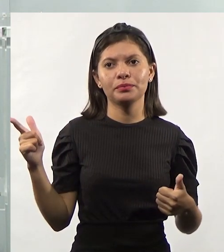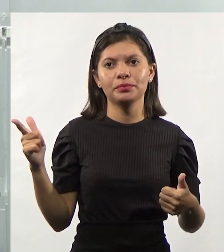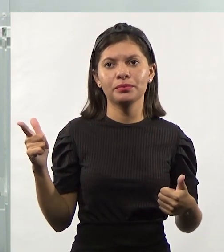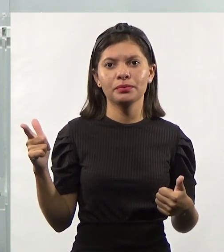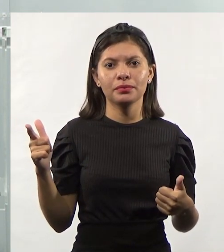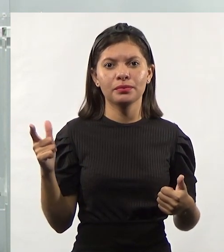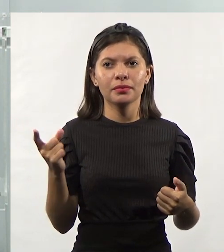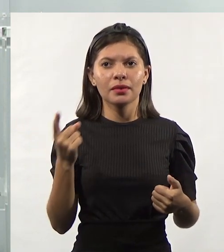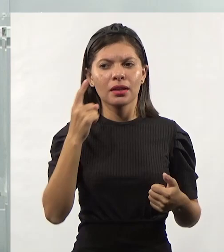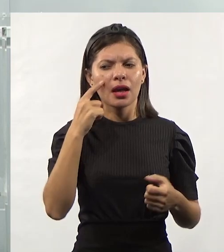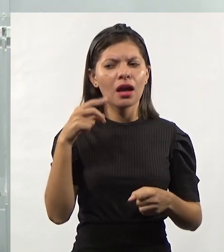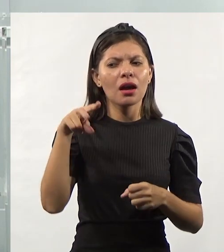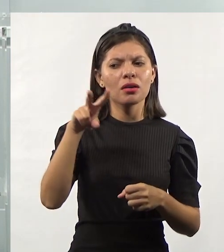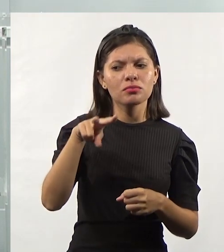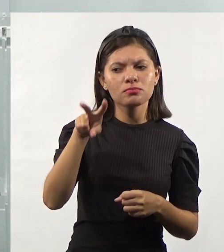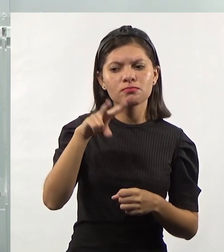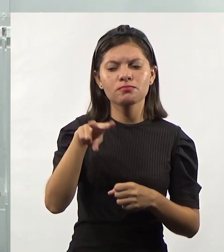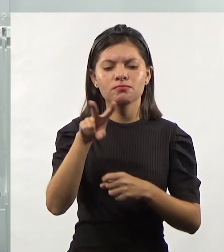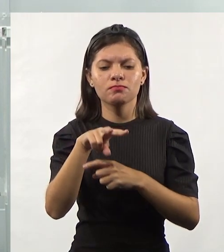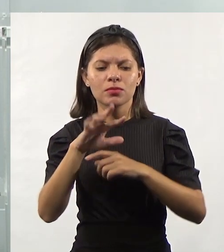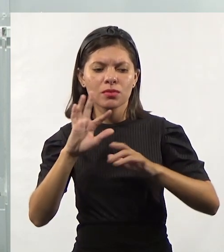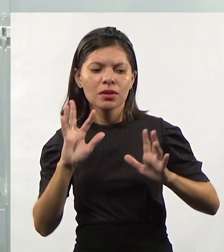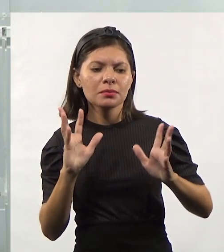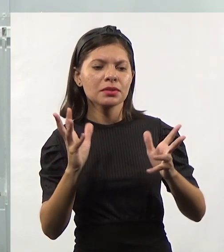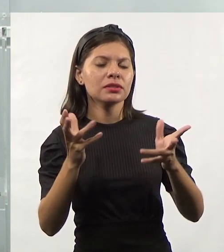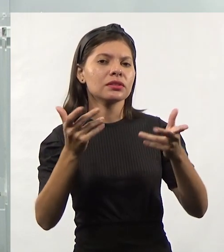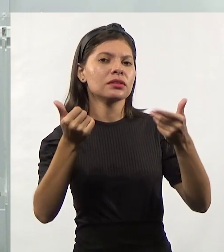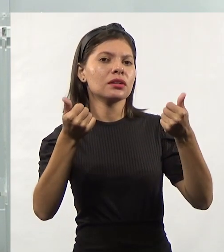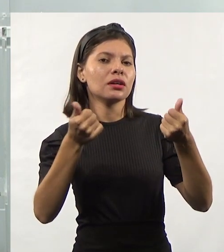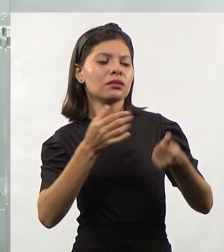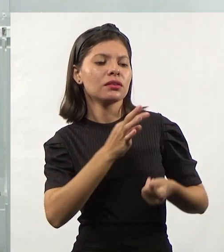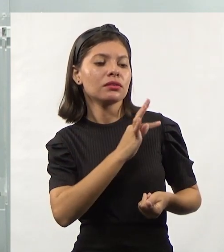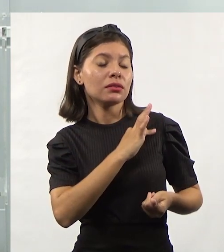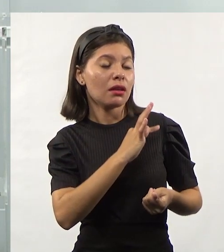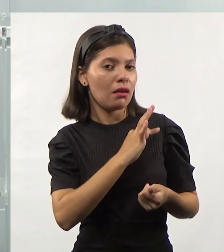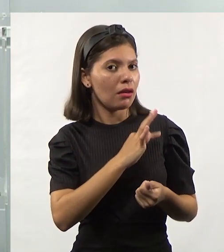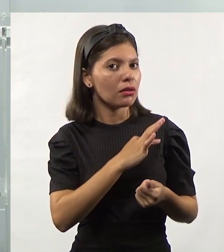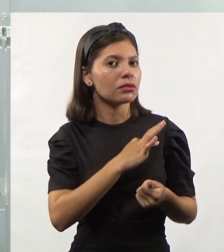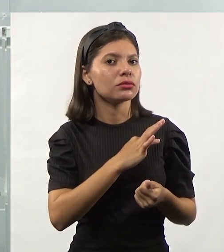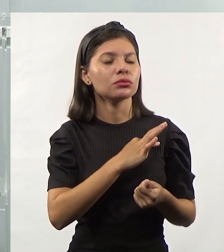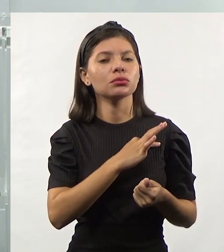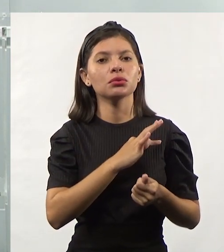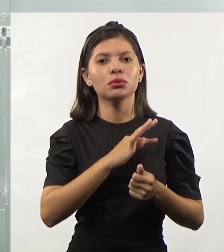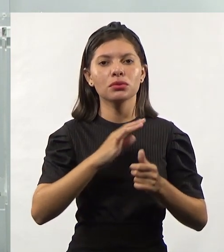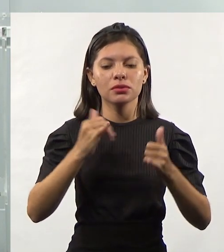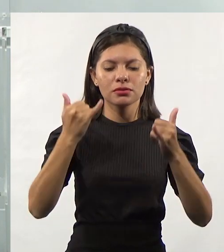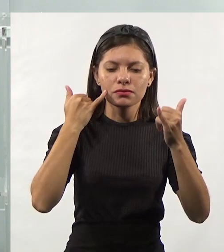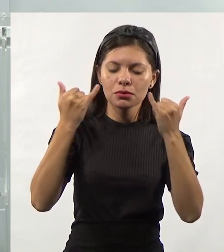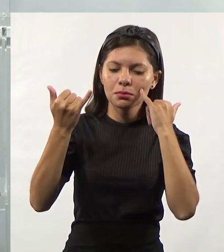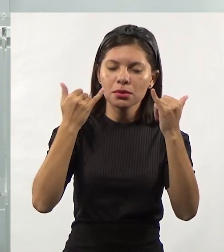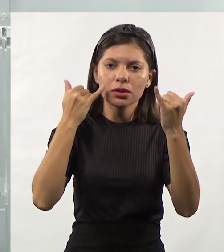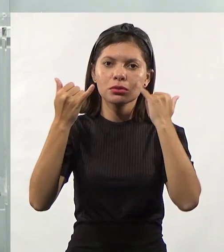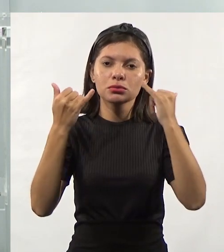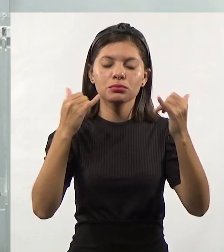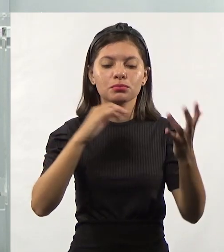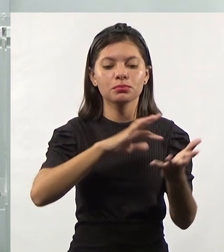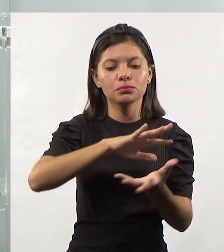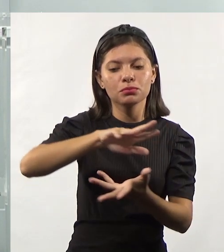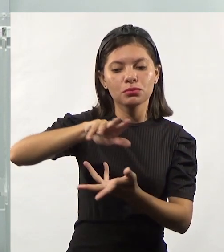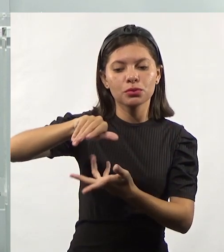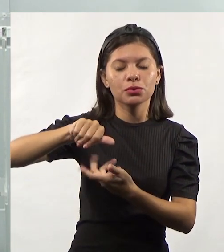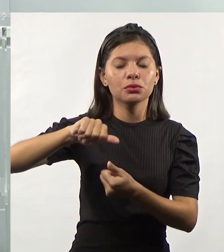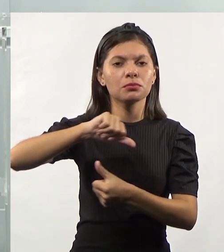frente, né? A gente precisa estar sempre de olho, se capacitando, né? Se informando, porque o mundo mudou